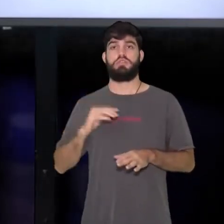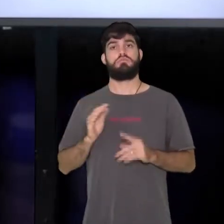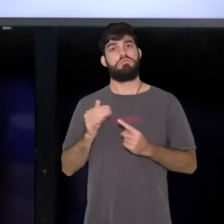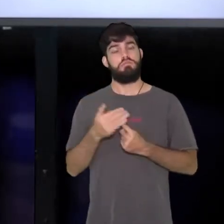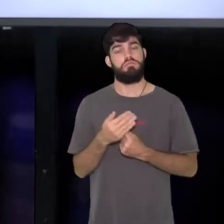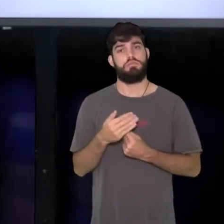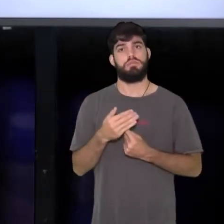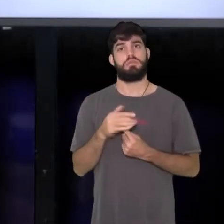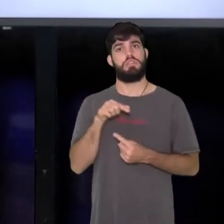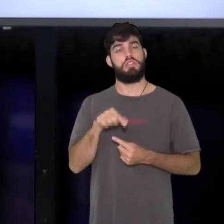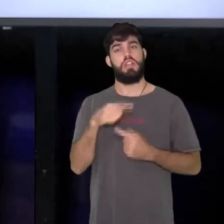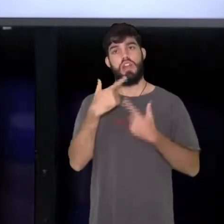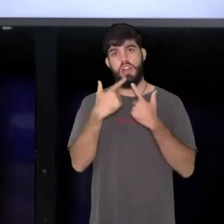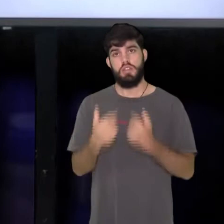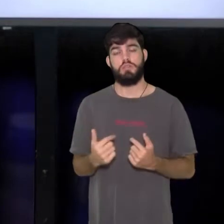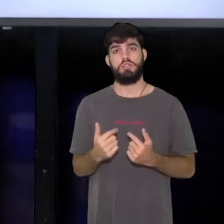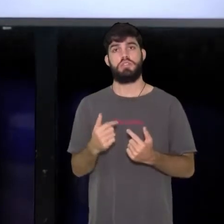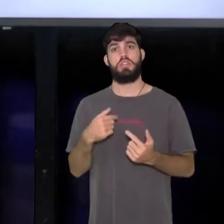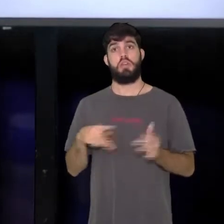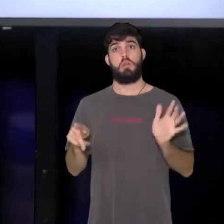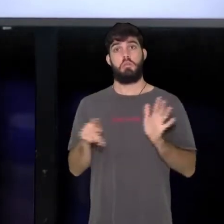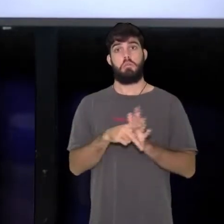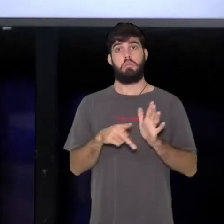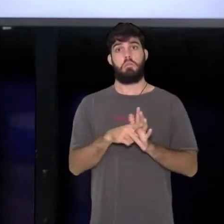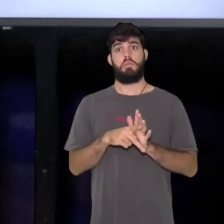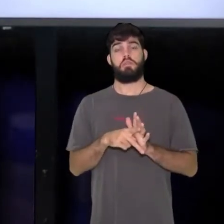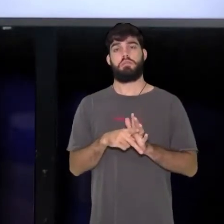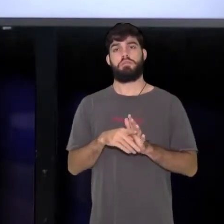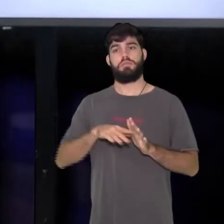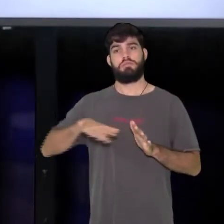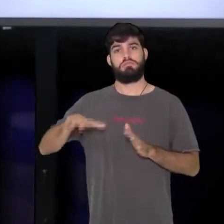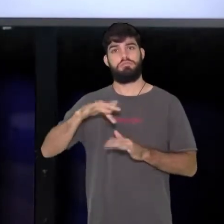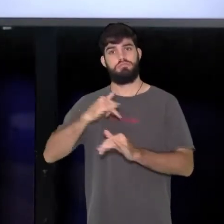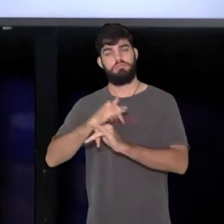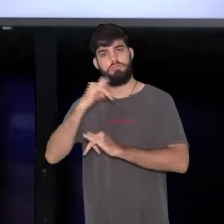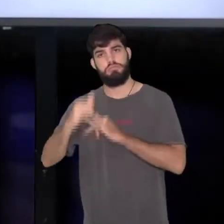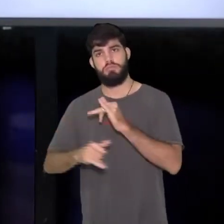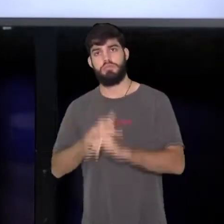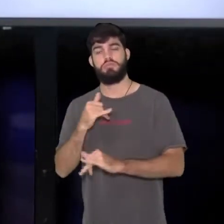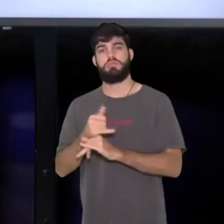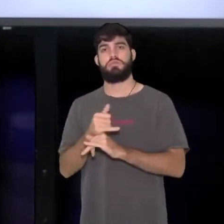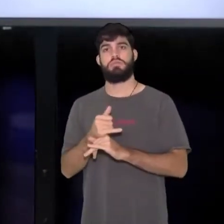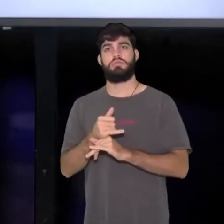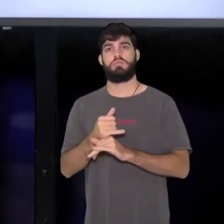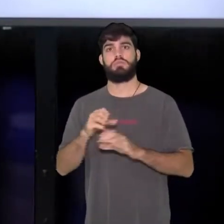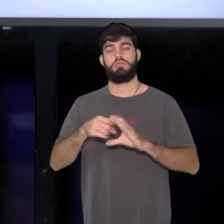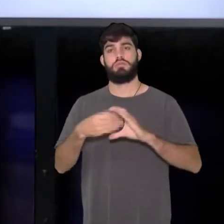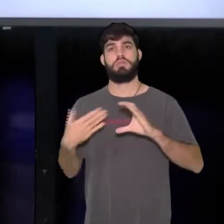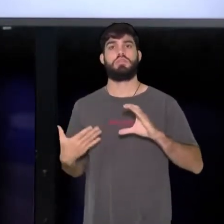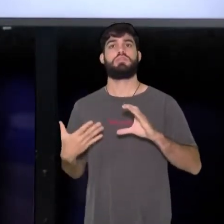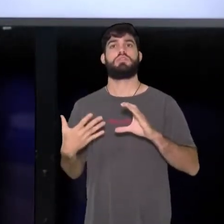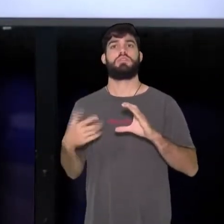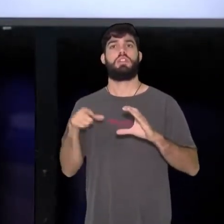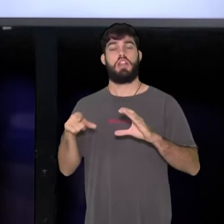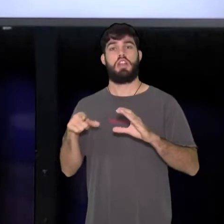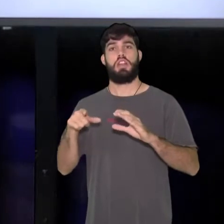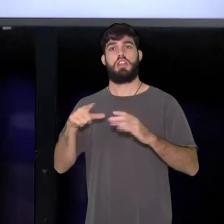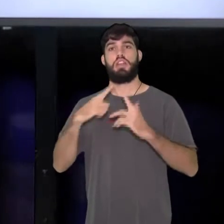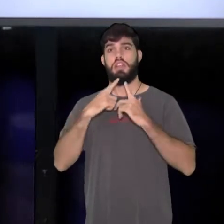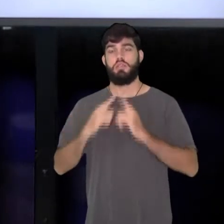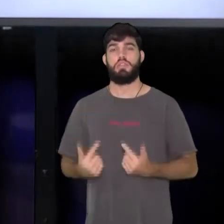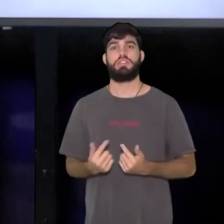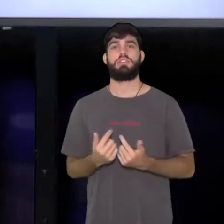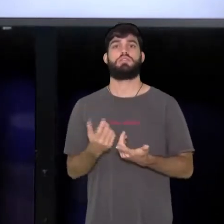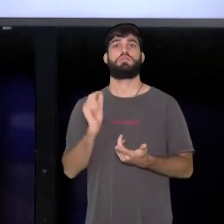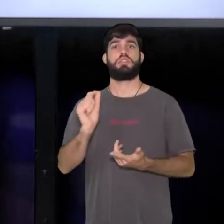que essa linguagem que é exclusiva do âmbito digital caracteriza aí a chamada linguagem